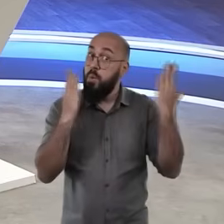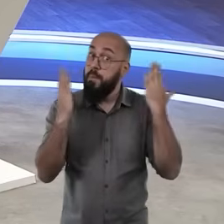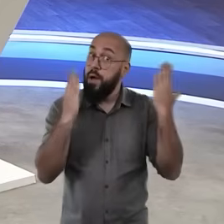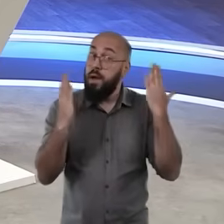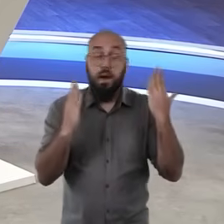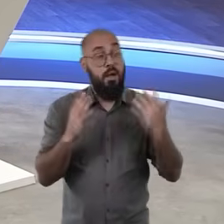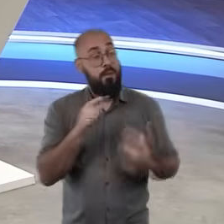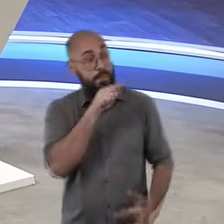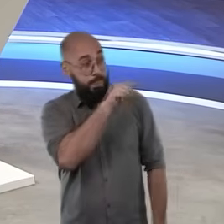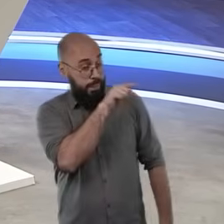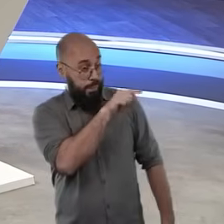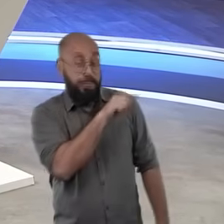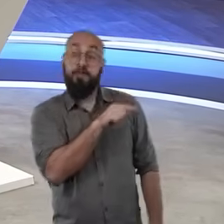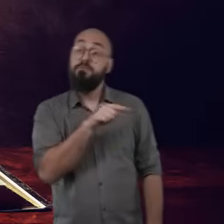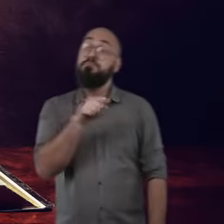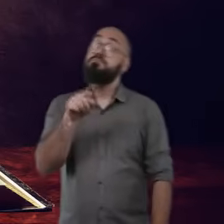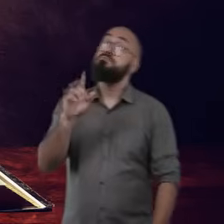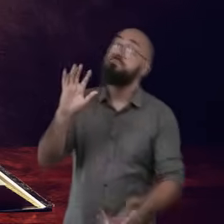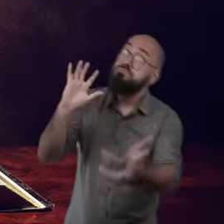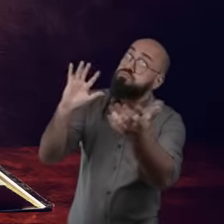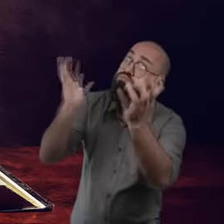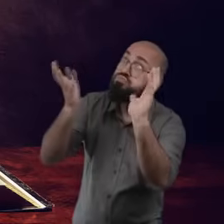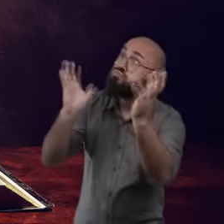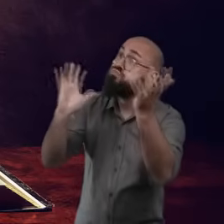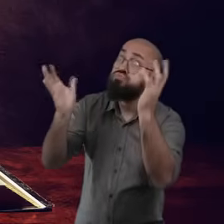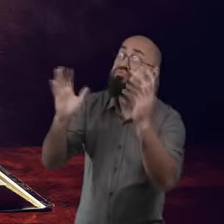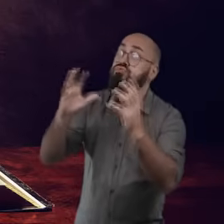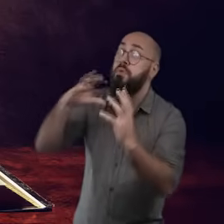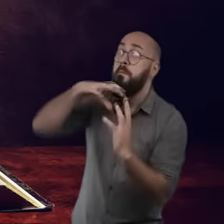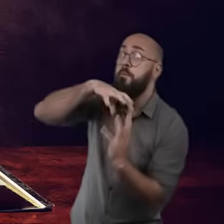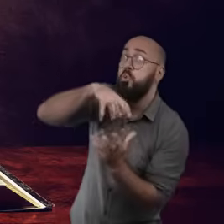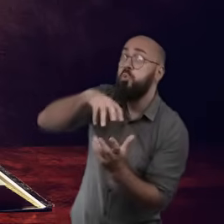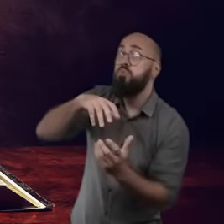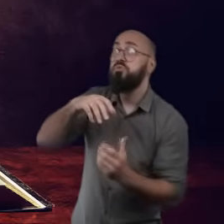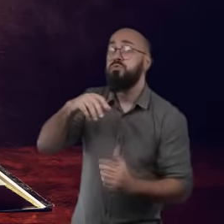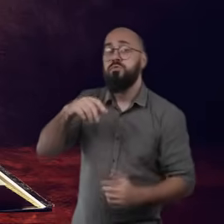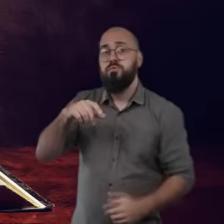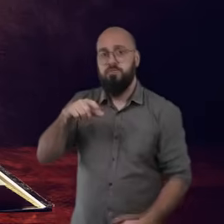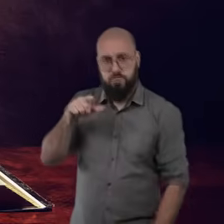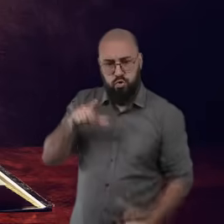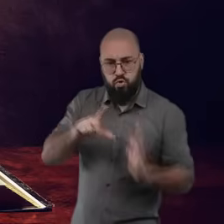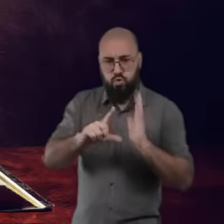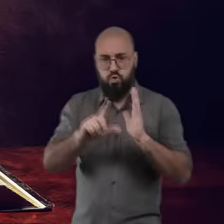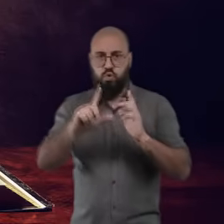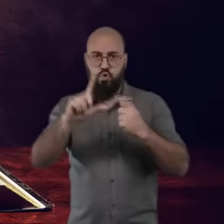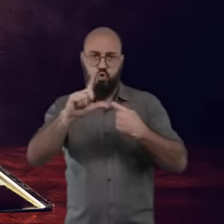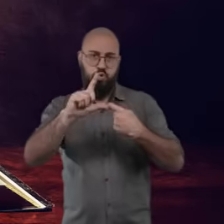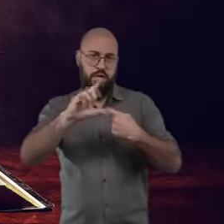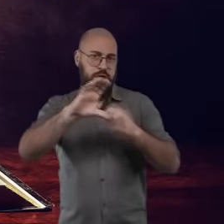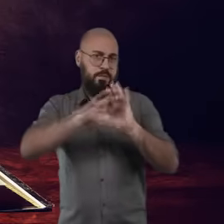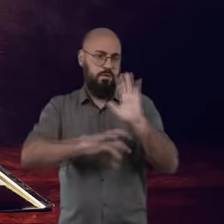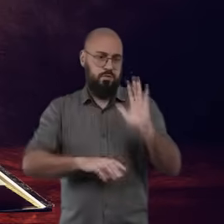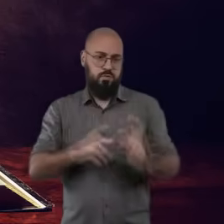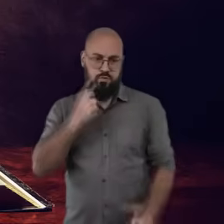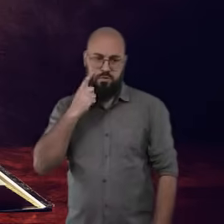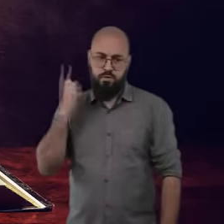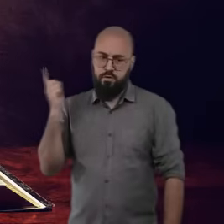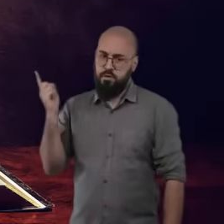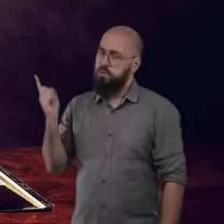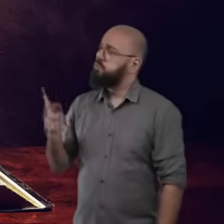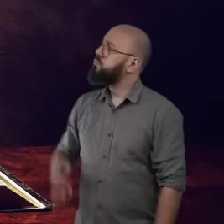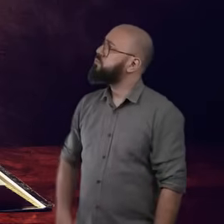Veja Lucas 21, 25. Haverá sinais no sol, na lua e nas estrelas. Sobre a